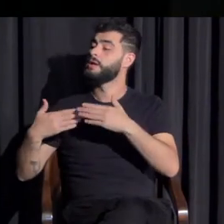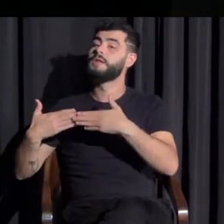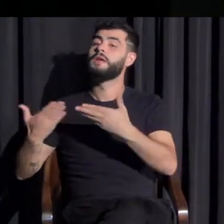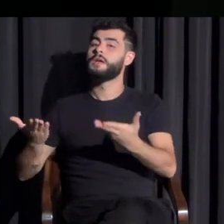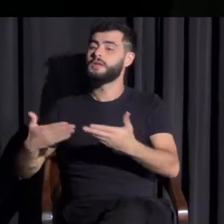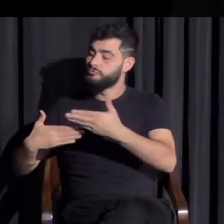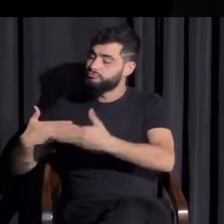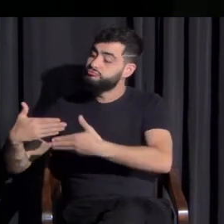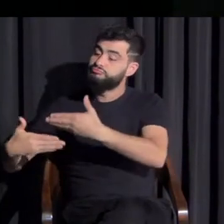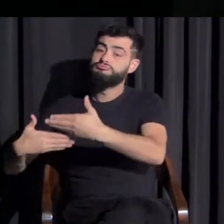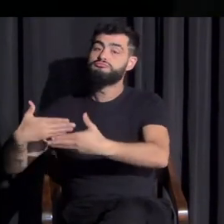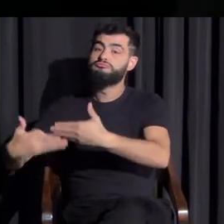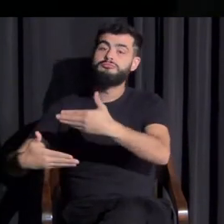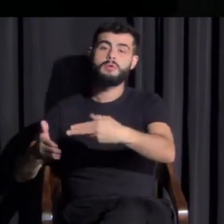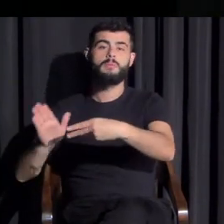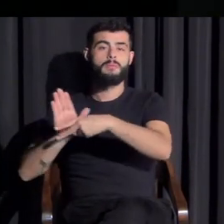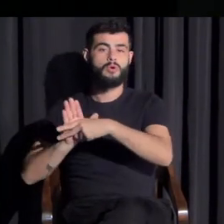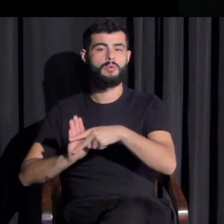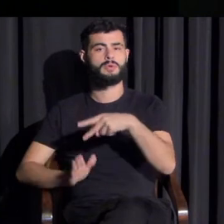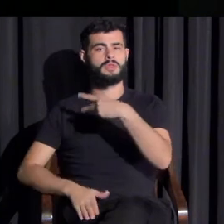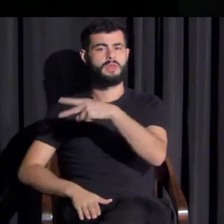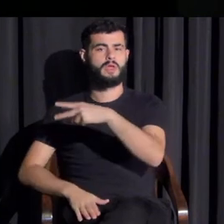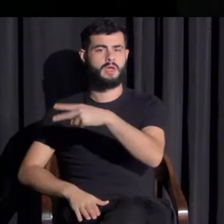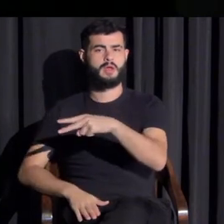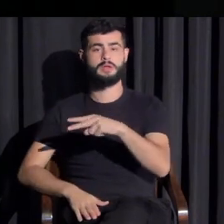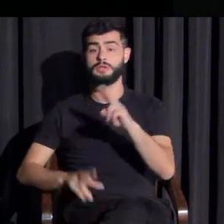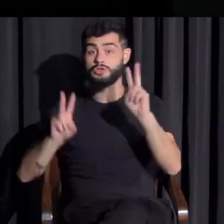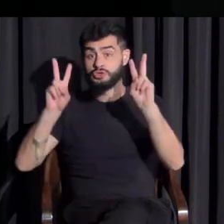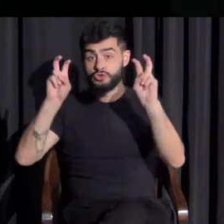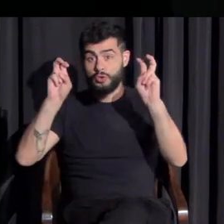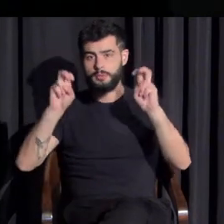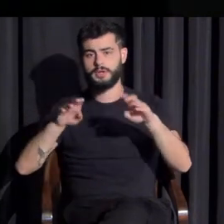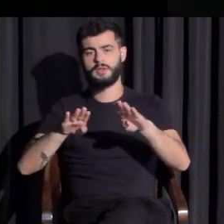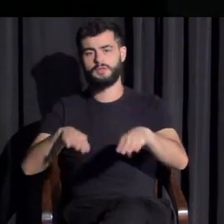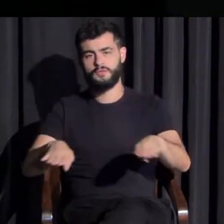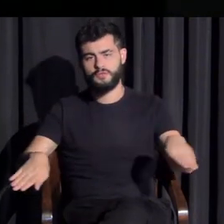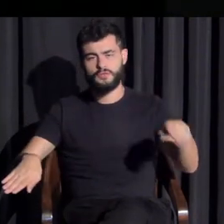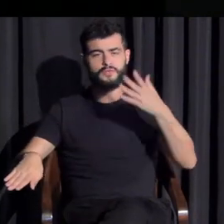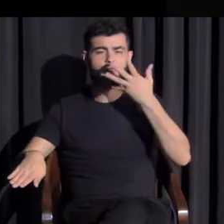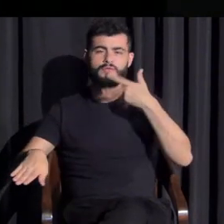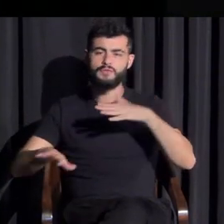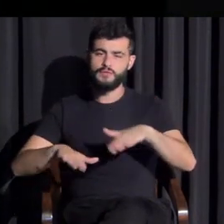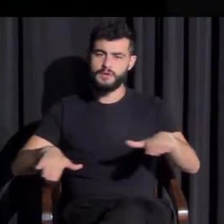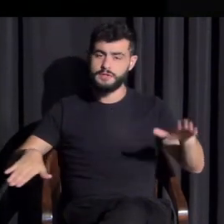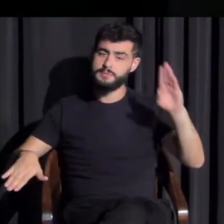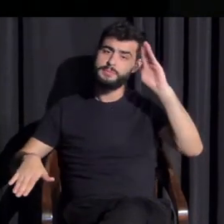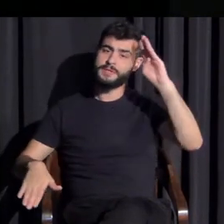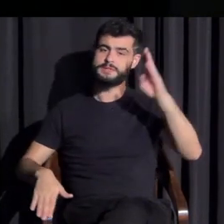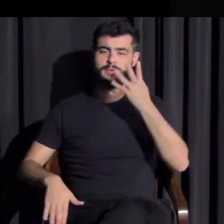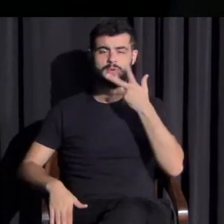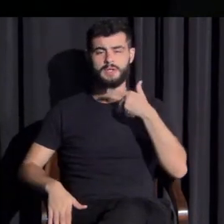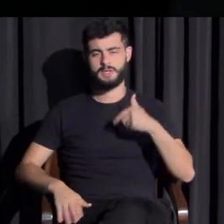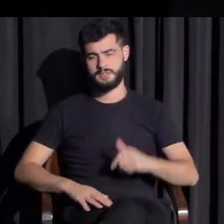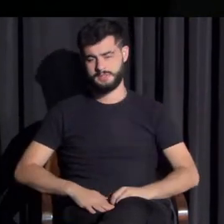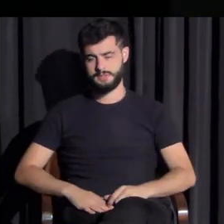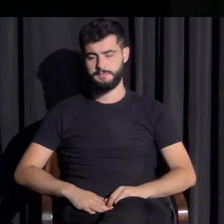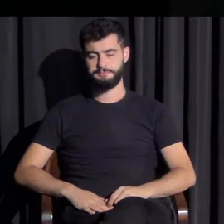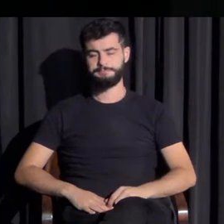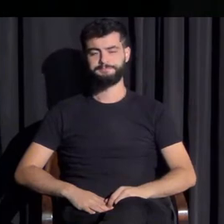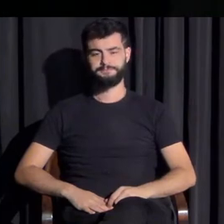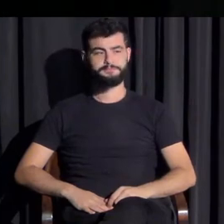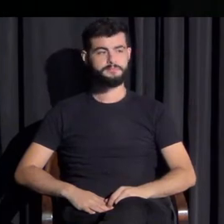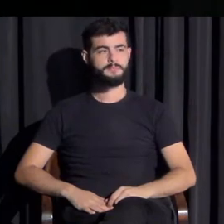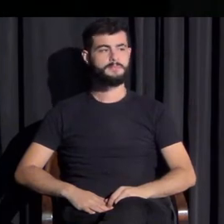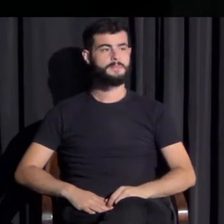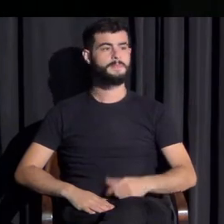né, naquilo que diz respeito à infância, às crianças propriamente ditas. Inicio a minha apresentação com